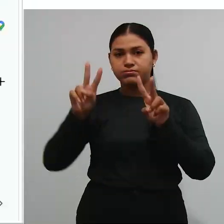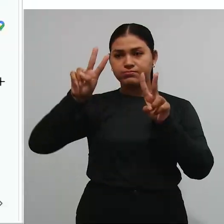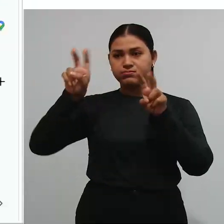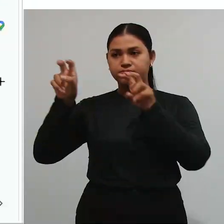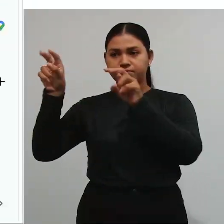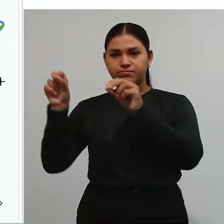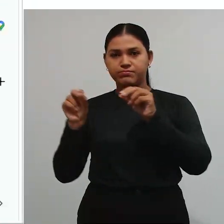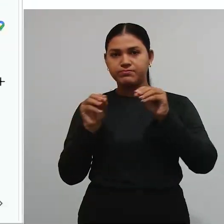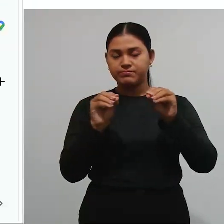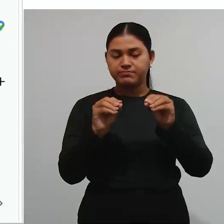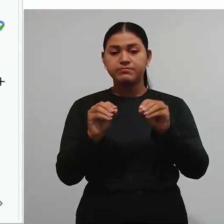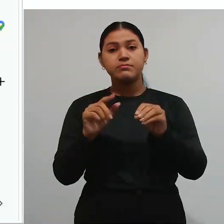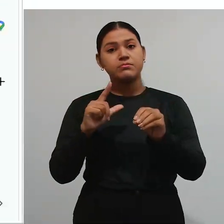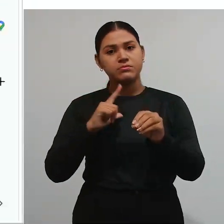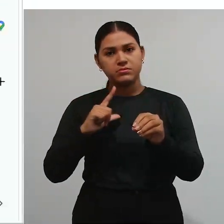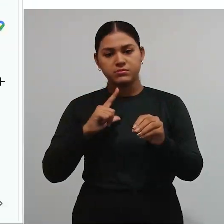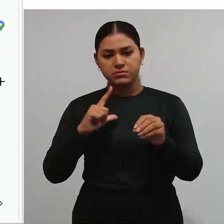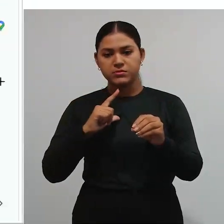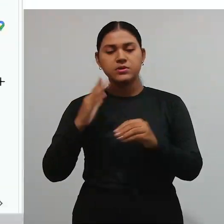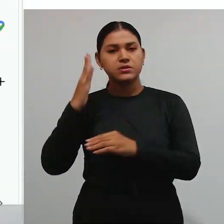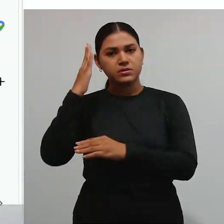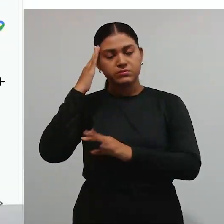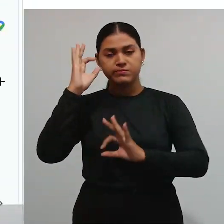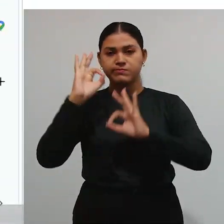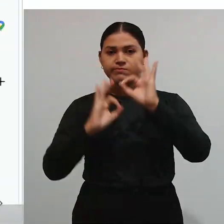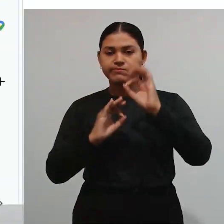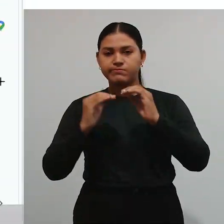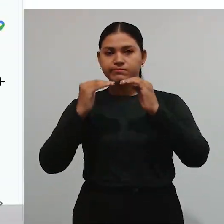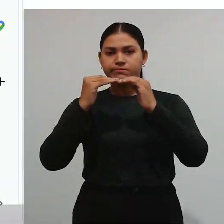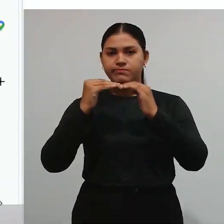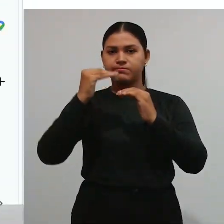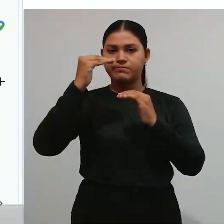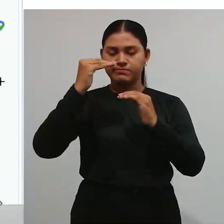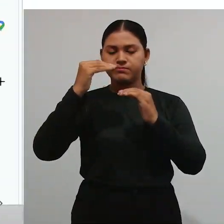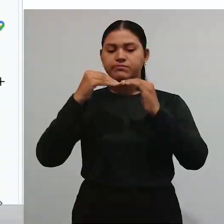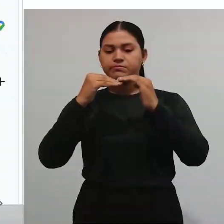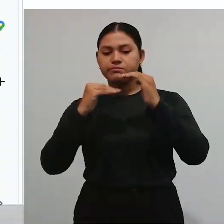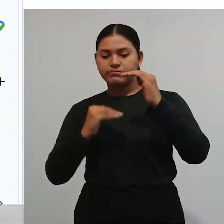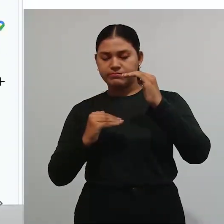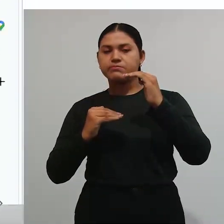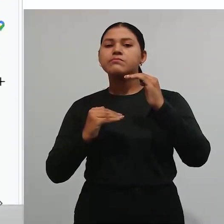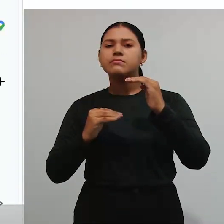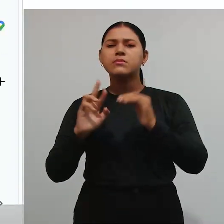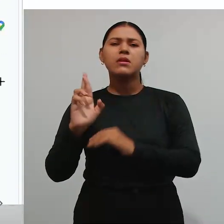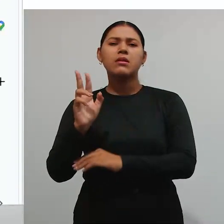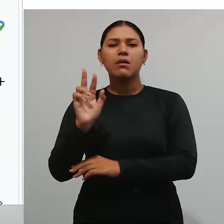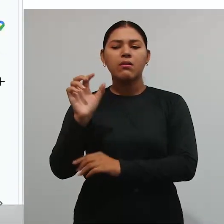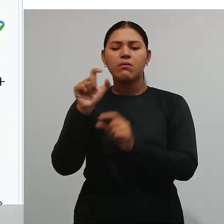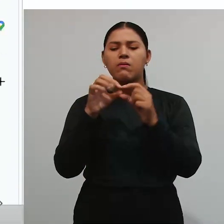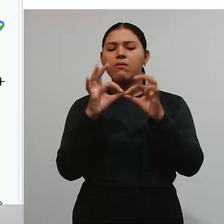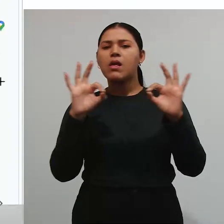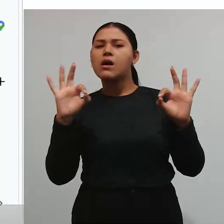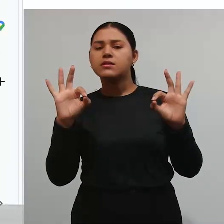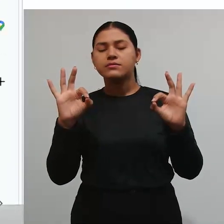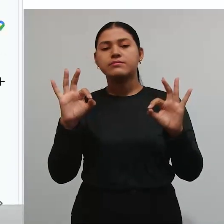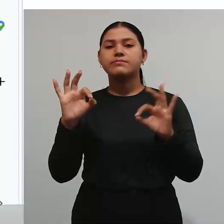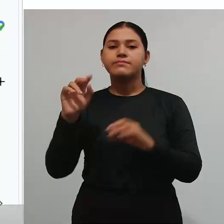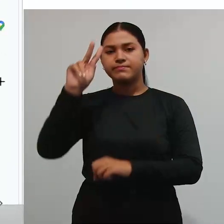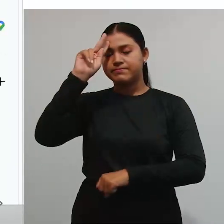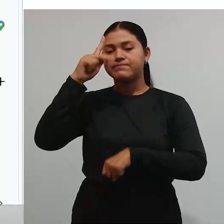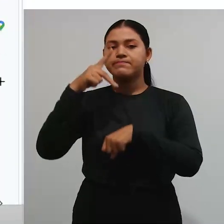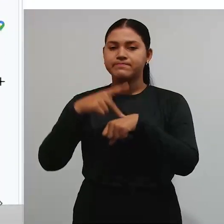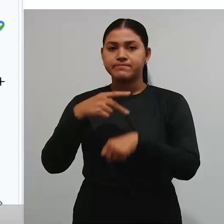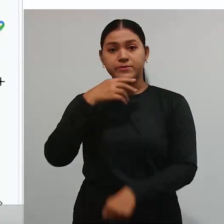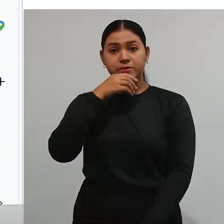espaço. Então, olha, copiei aqui. De quem é essa frase? Essa frase é do Paulinho. Então, eu coloco,